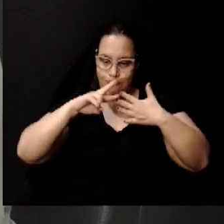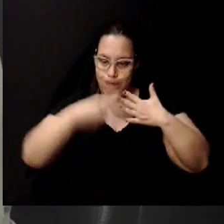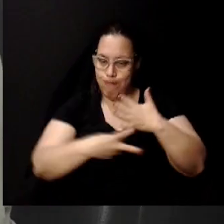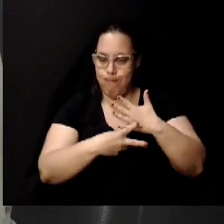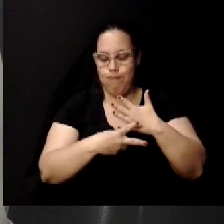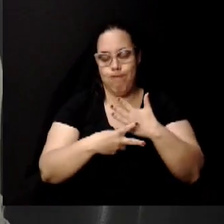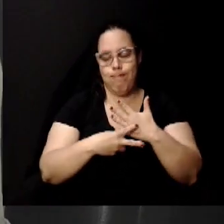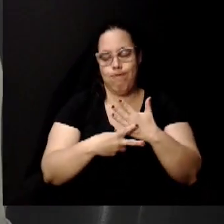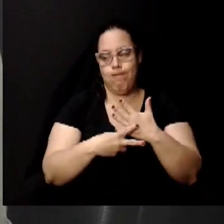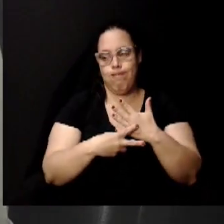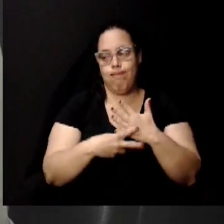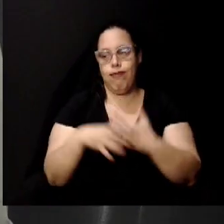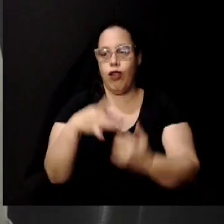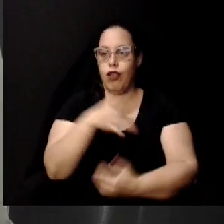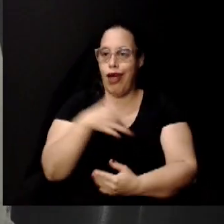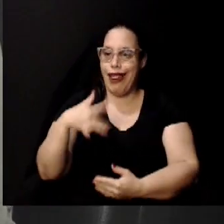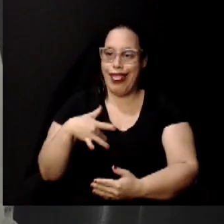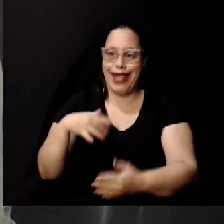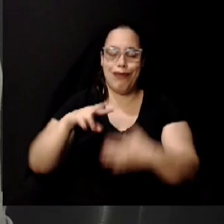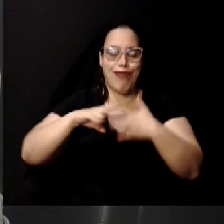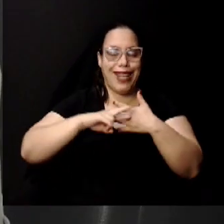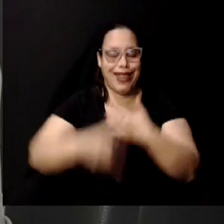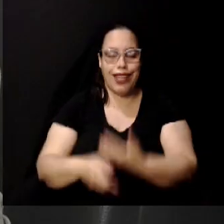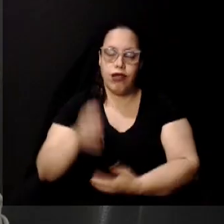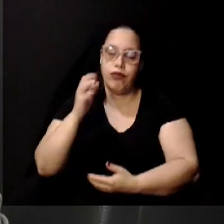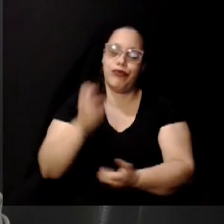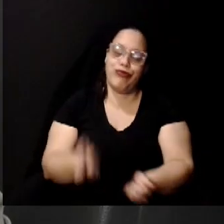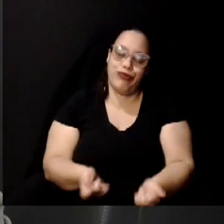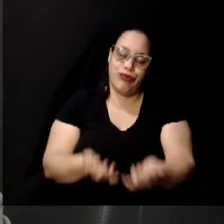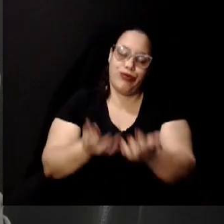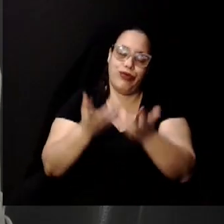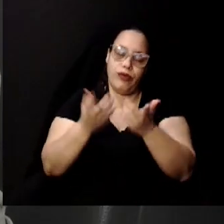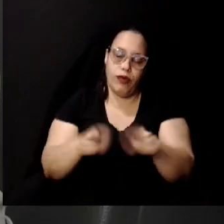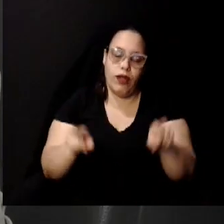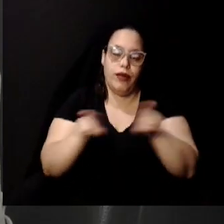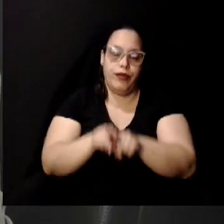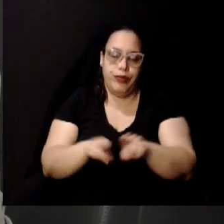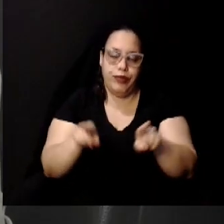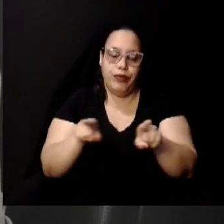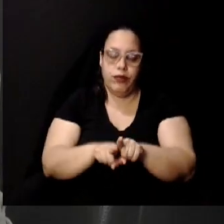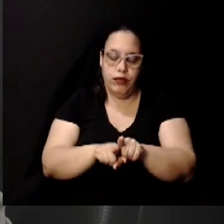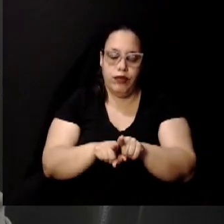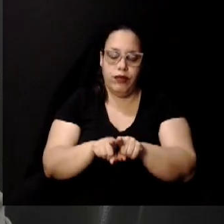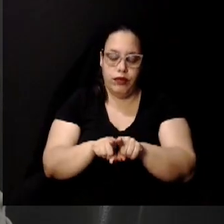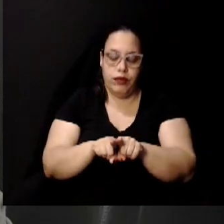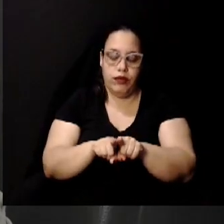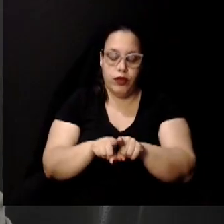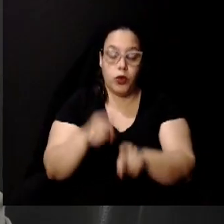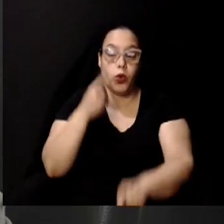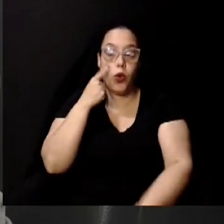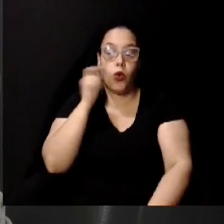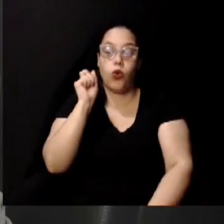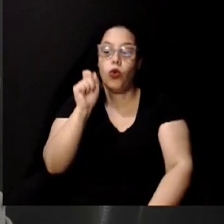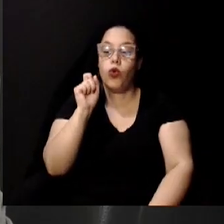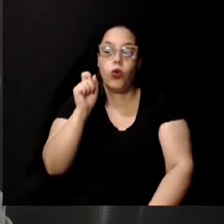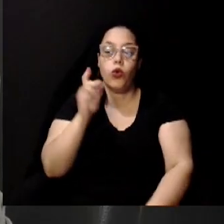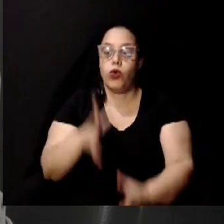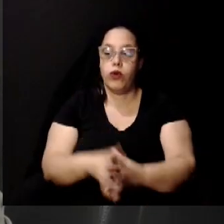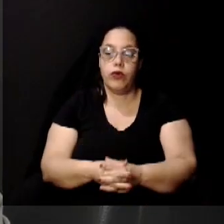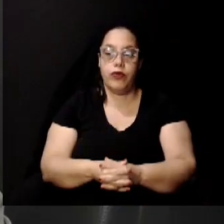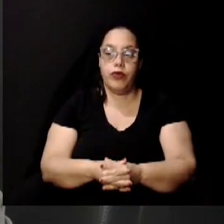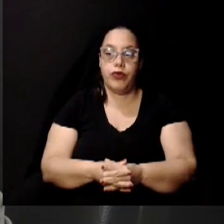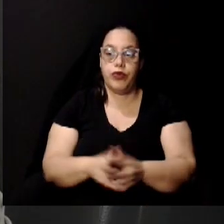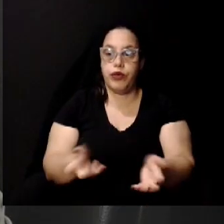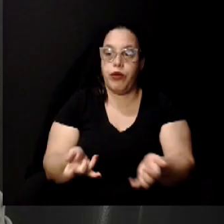área da saúde. A queimada também tem sido um instrumento, o que eu tenho visto é que a queimada tem sido